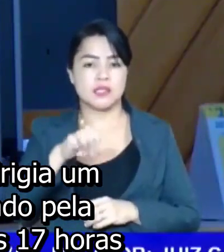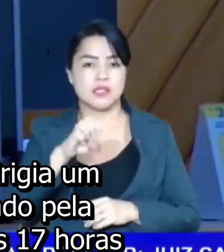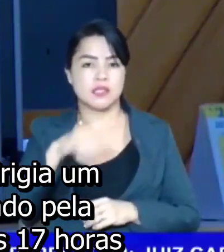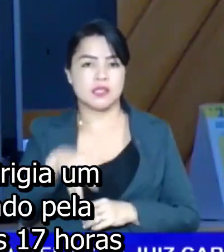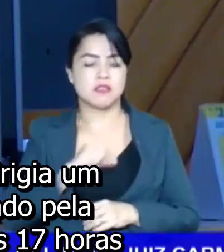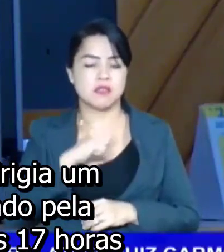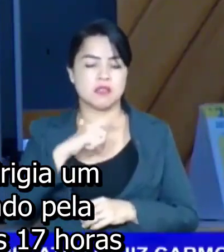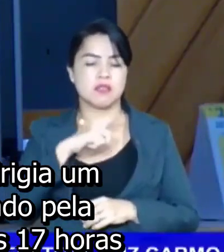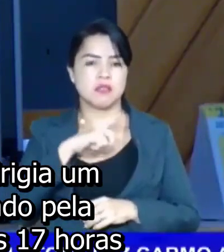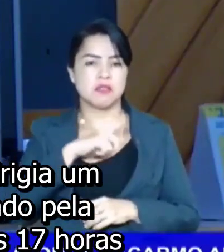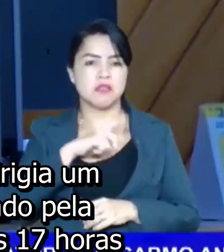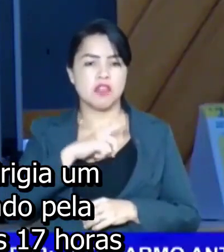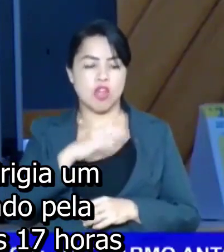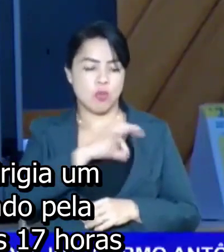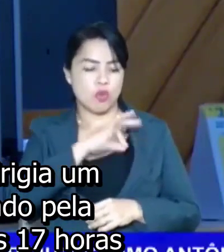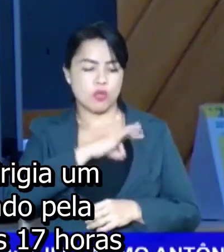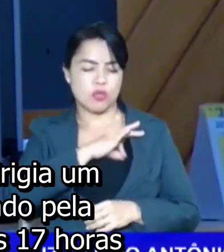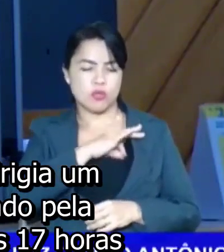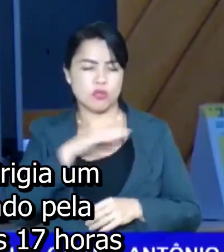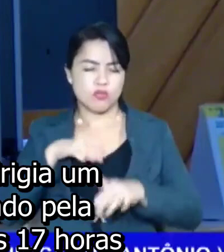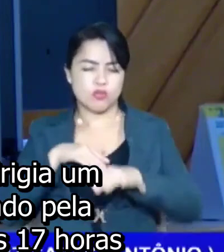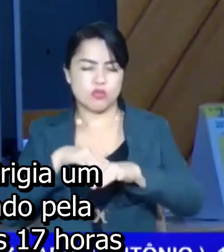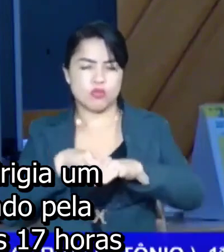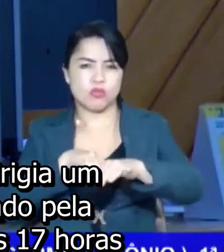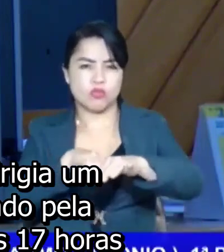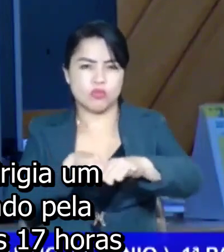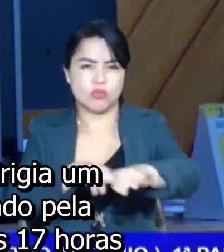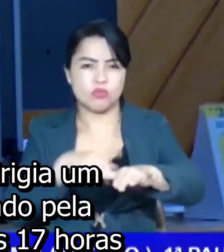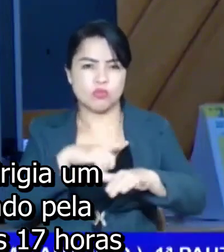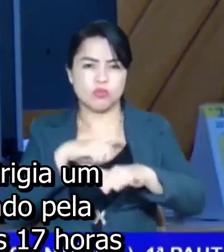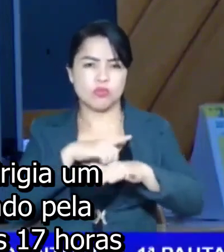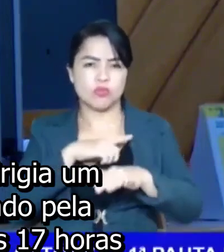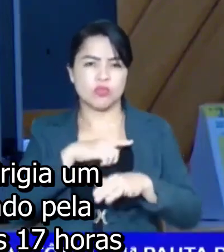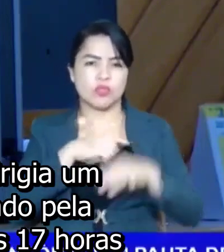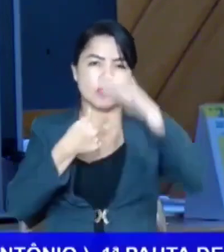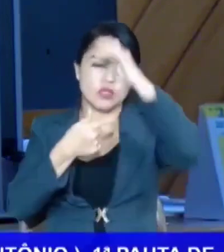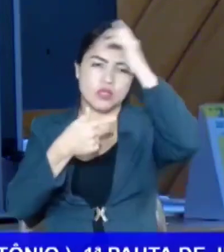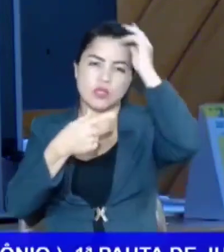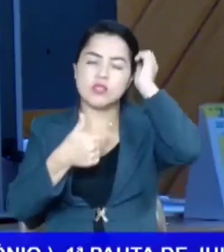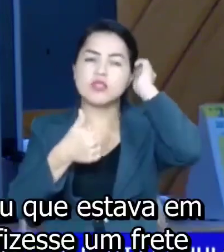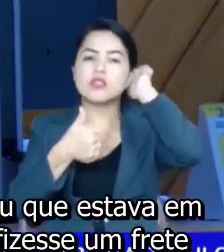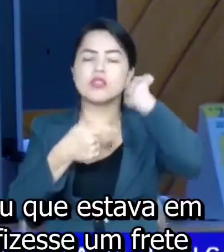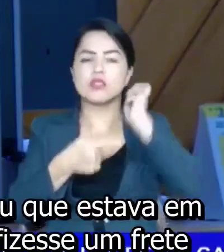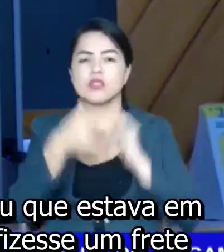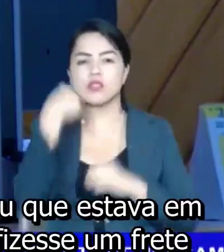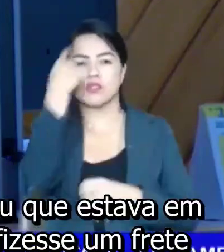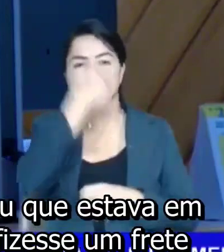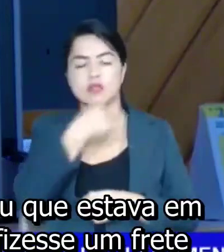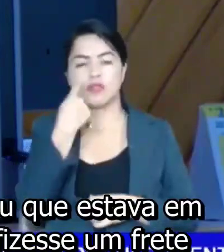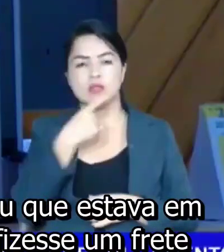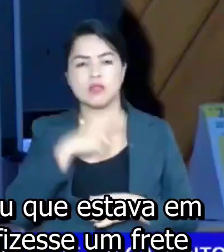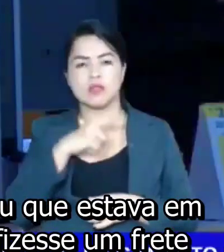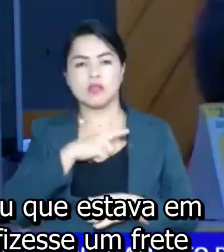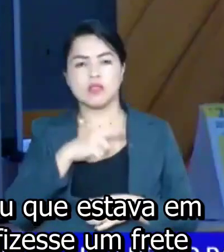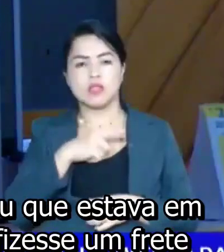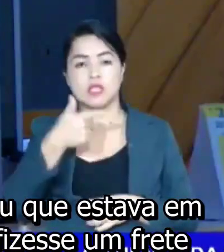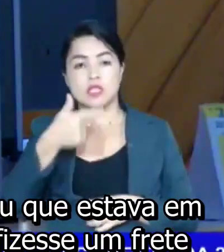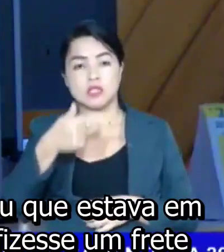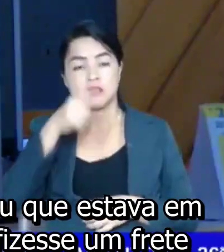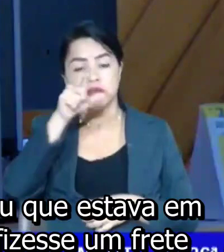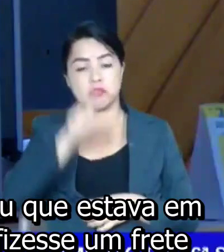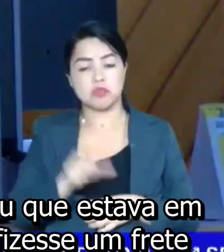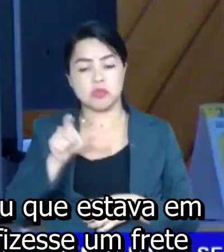pela polícia quando estava dirigindo o veículo por volta das 17 horas, transportando